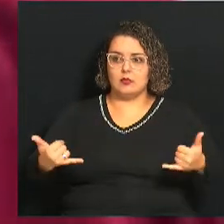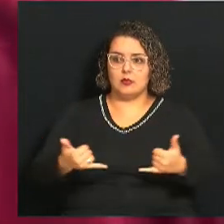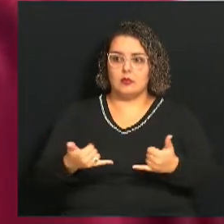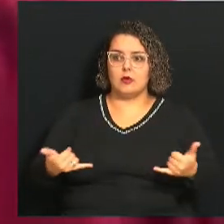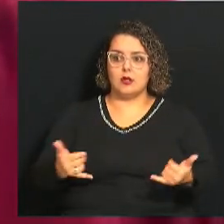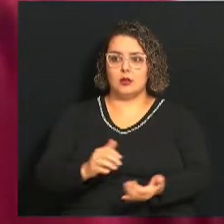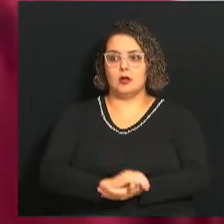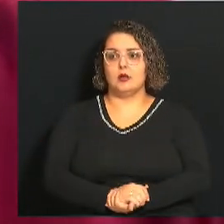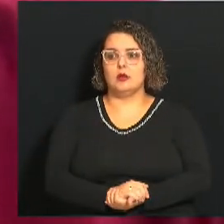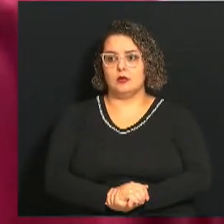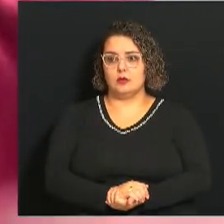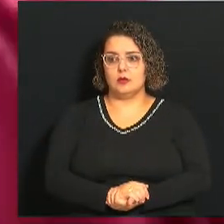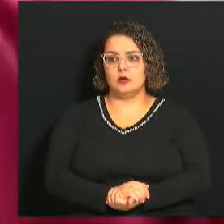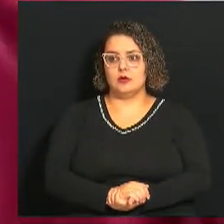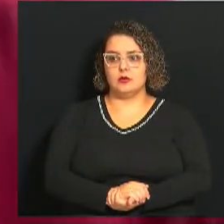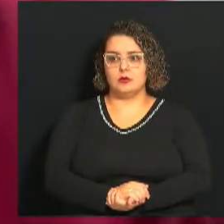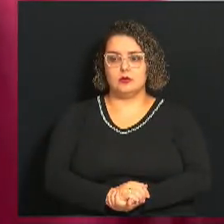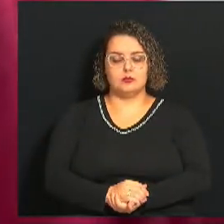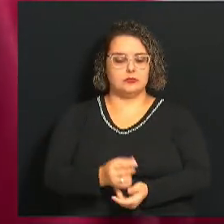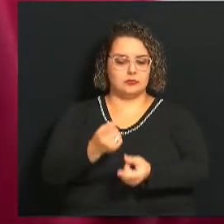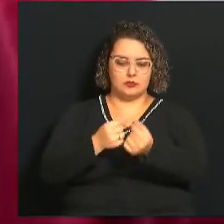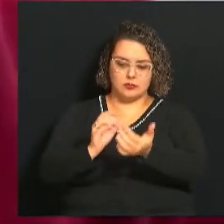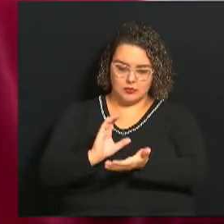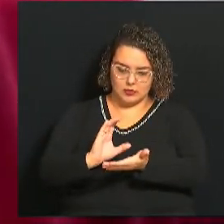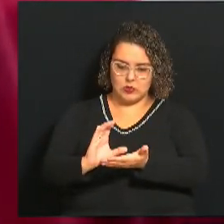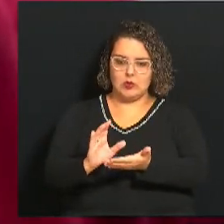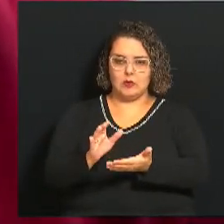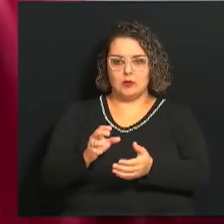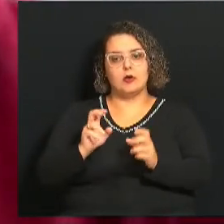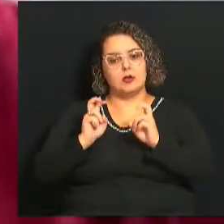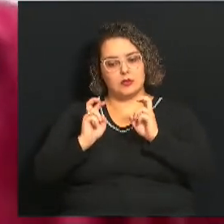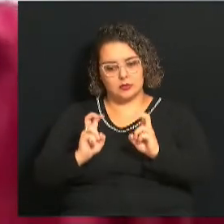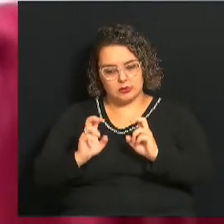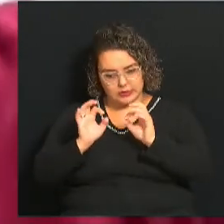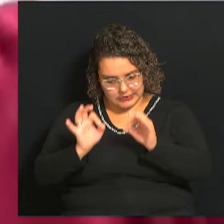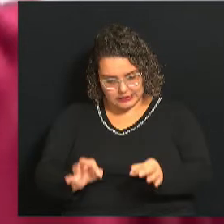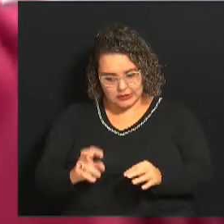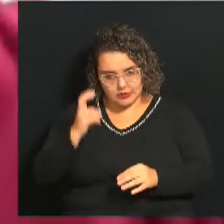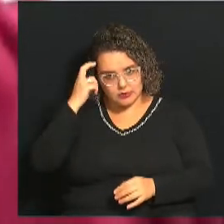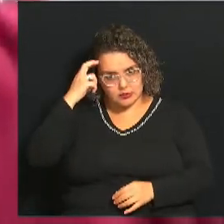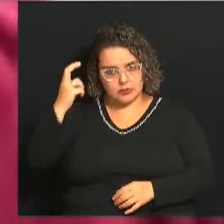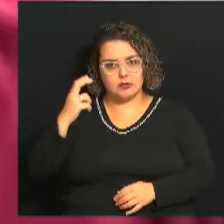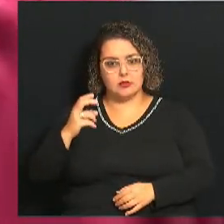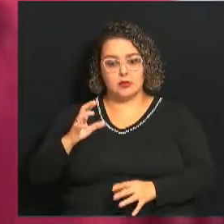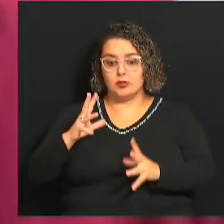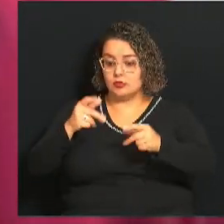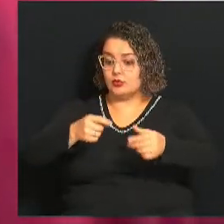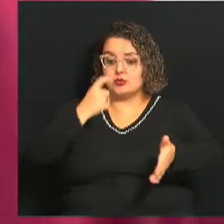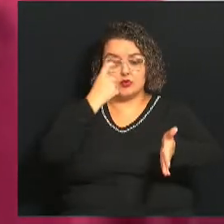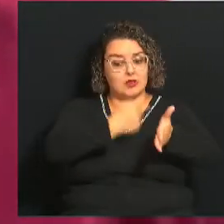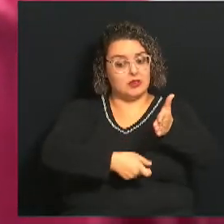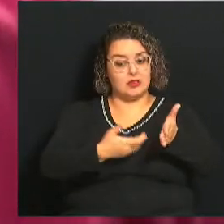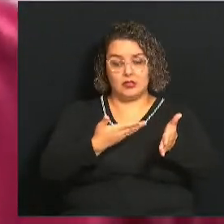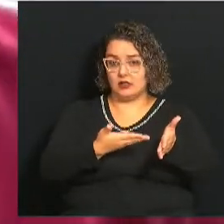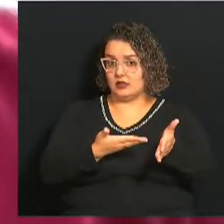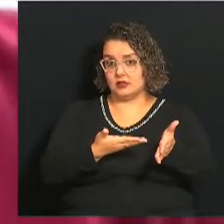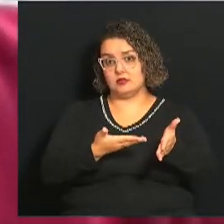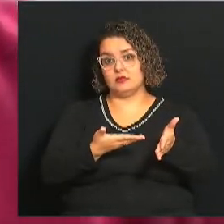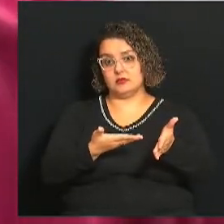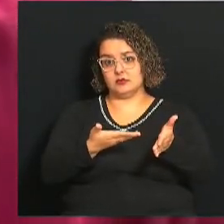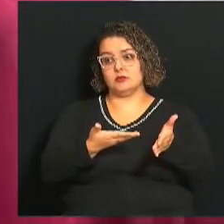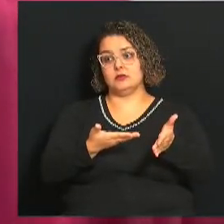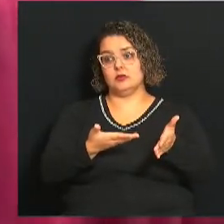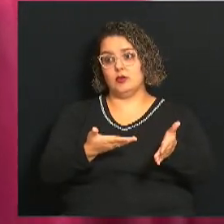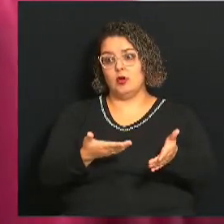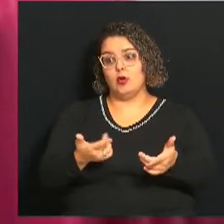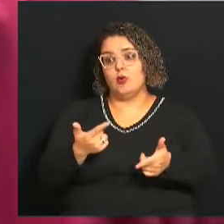aí do investimento prudente, que todos os nossos investimentos rebatem na tarifa, né? Então, esse talvez não seja nem o maior problema. O